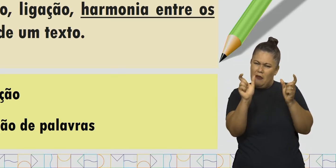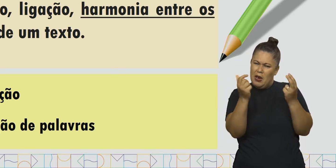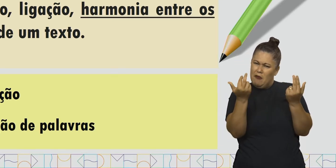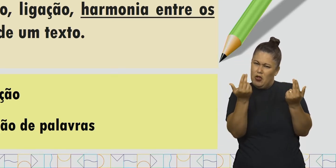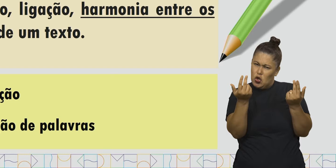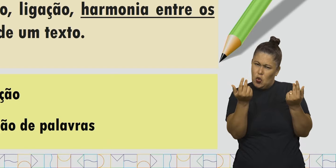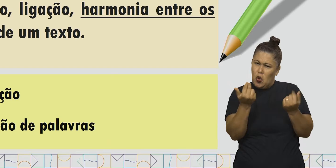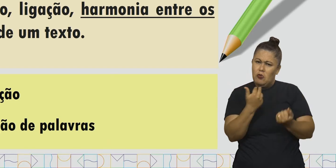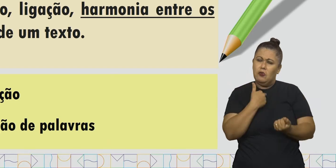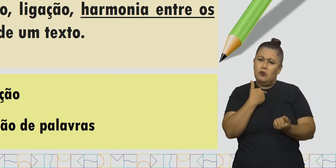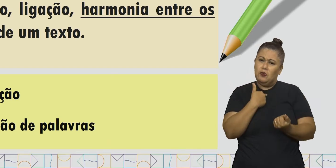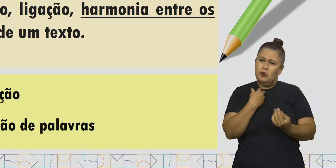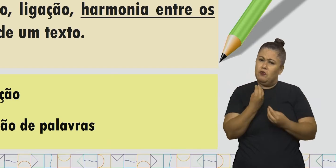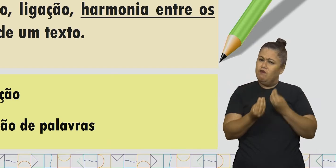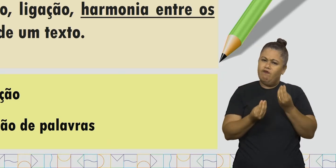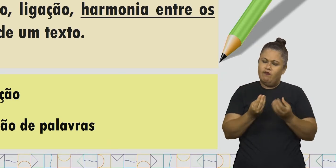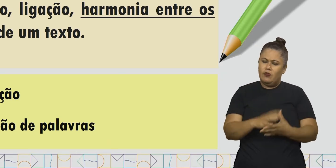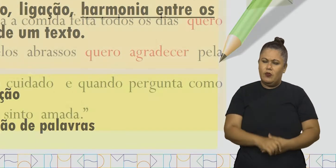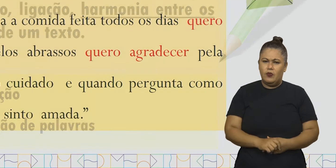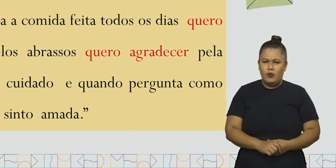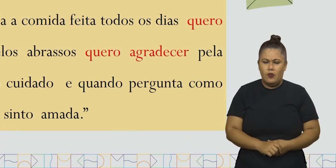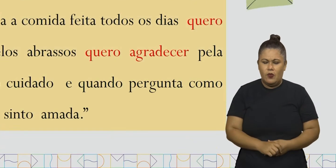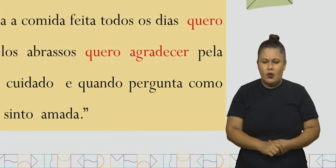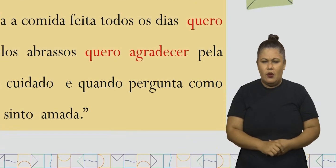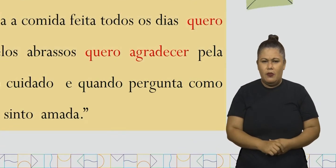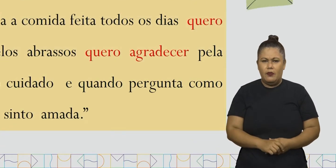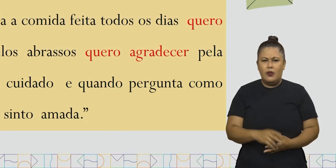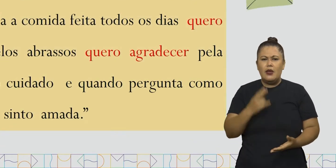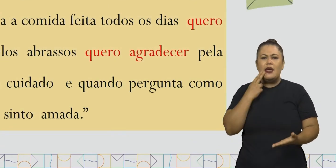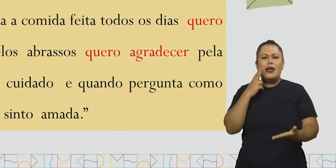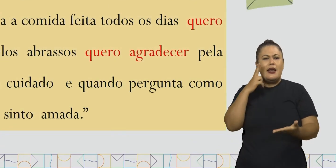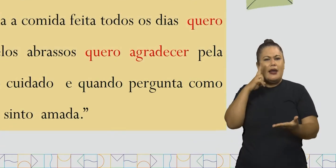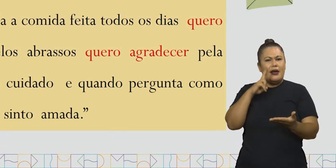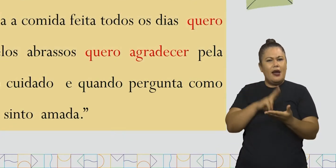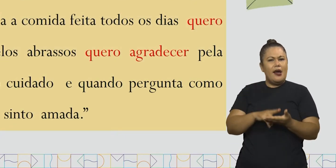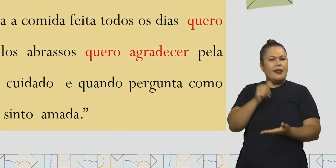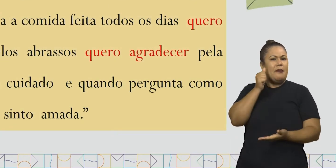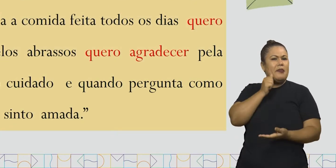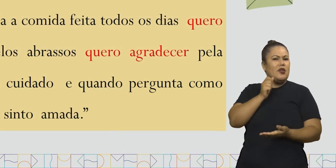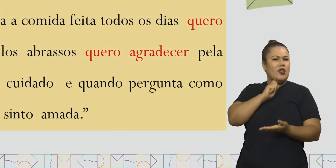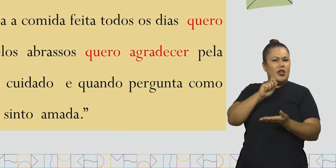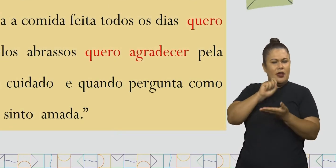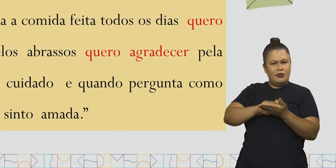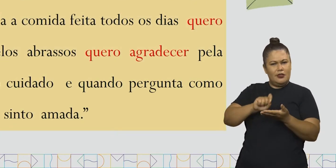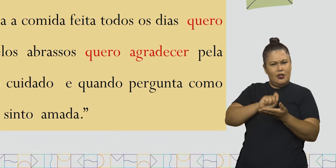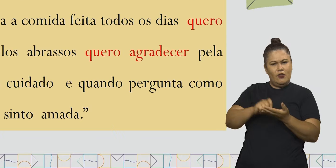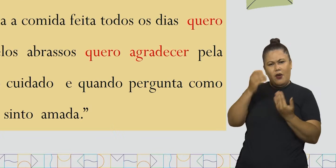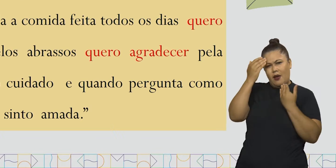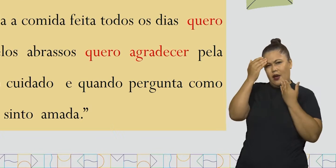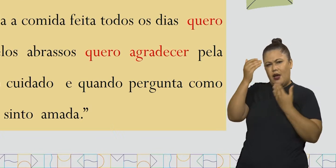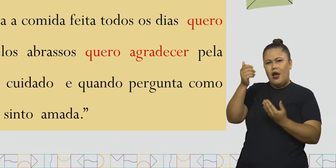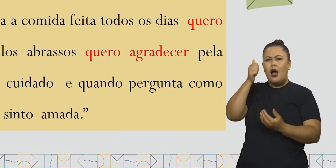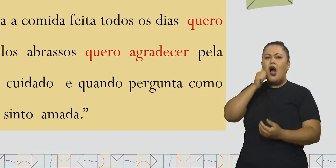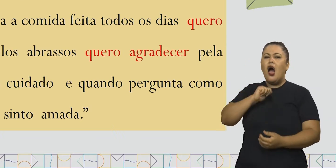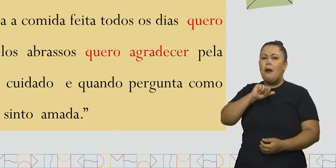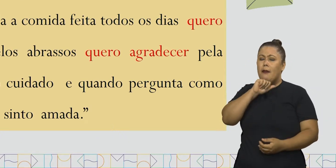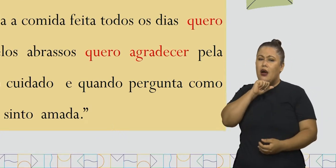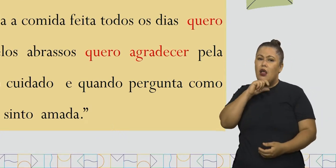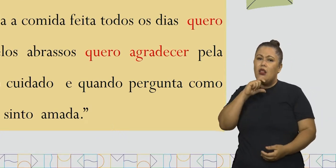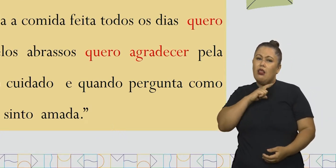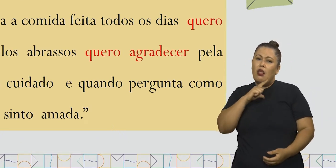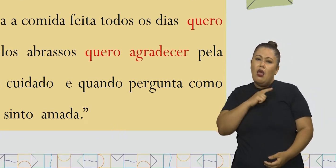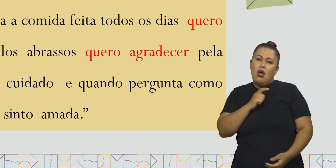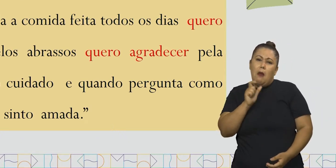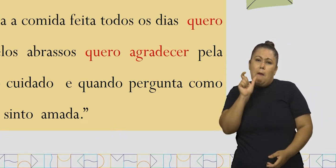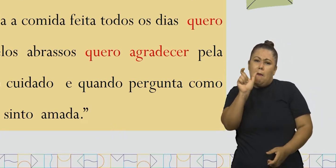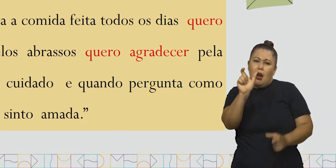palavras. Vamos verificar isso na prática. Na carta de agradecimento que acabamos de ler, temos